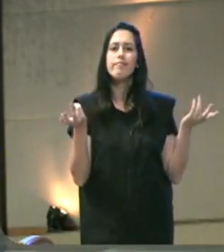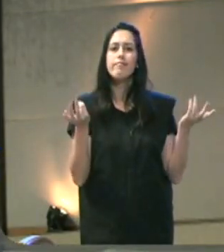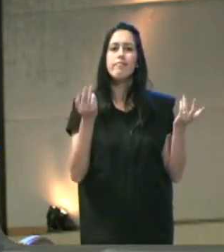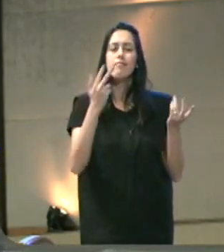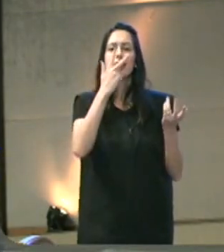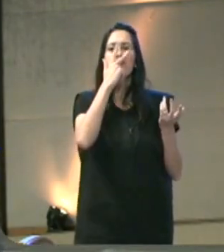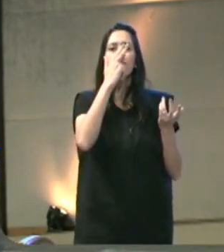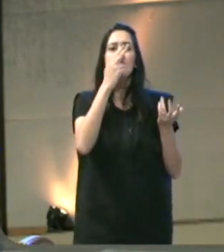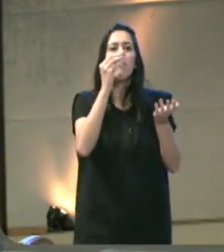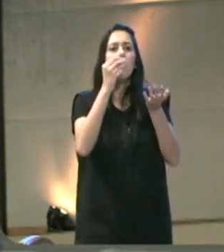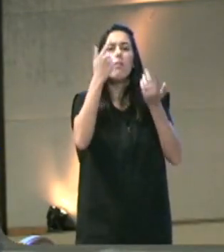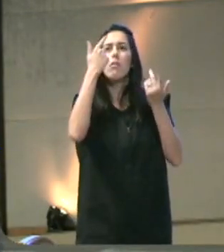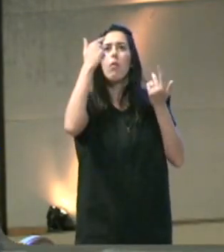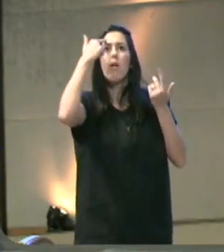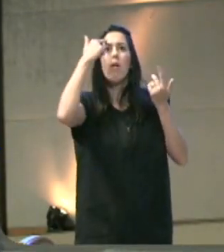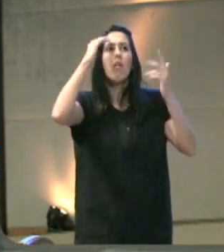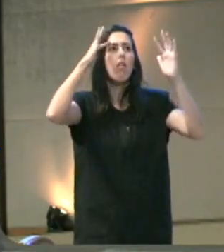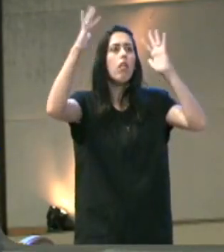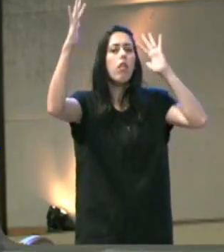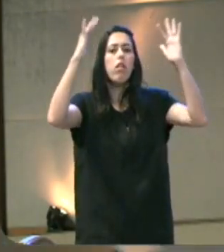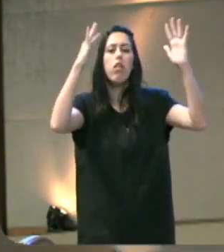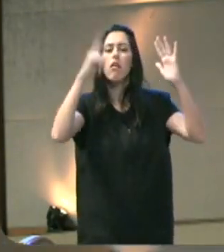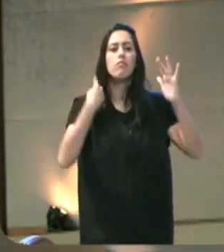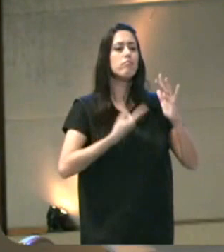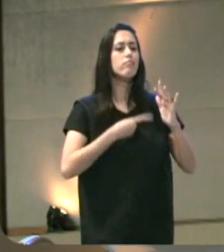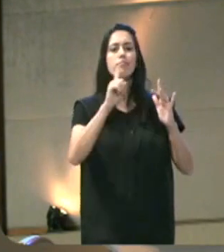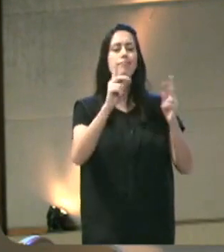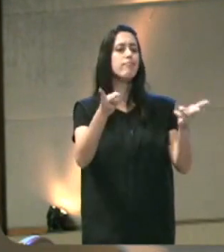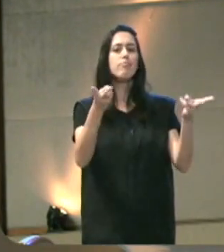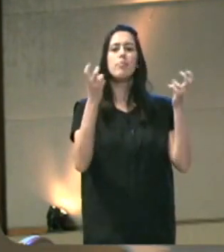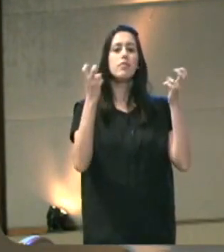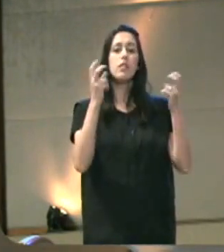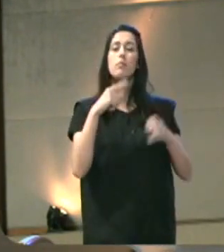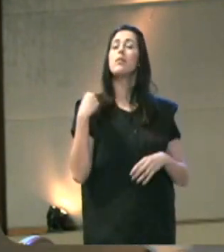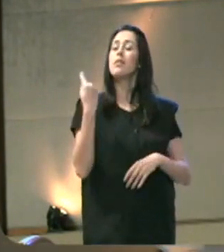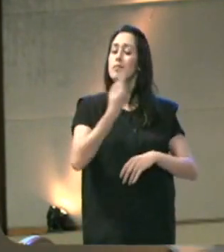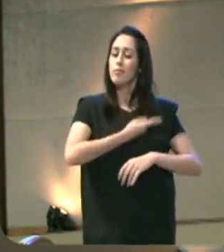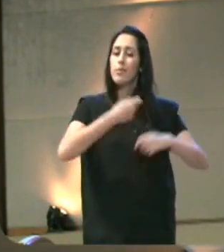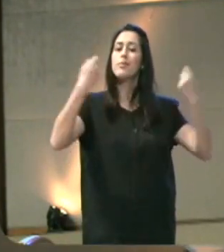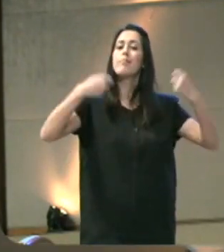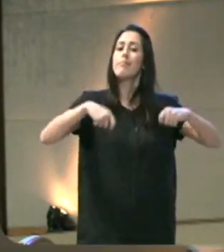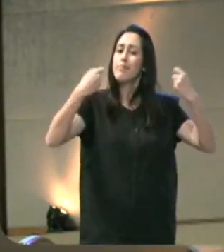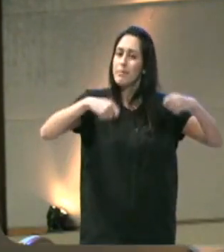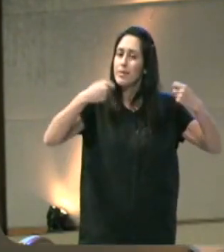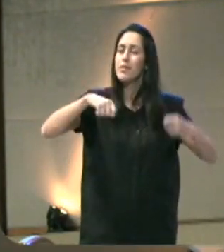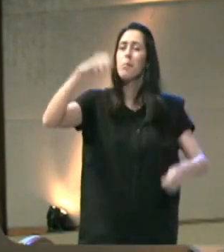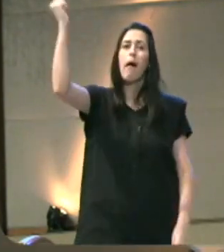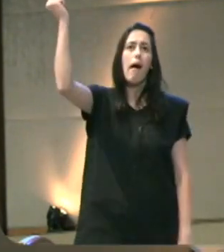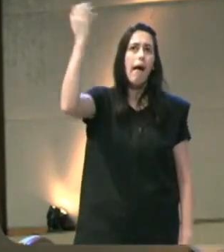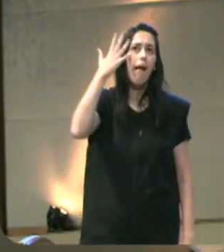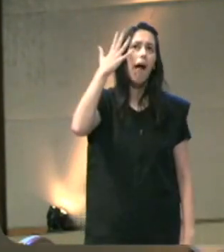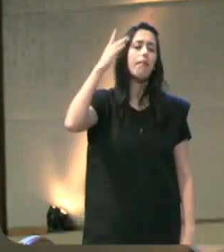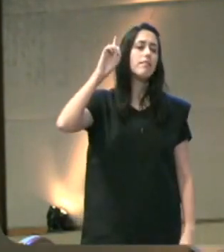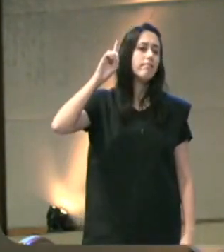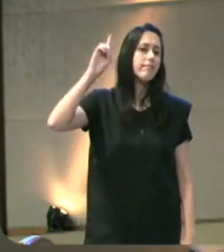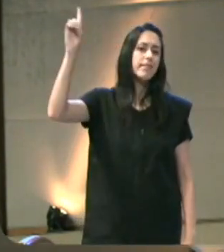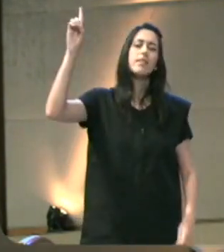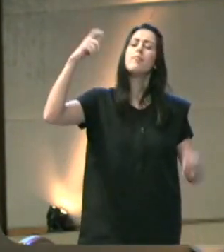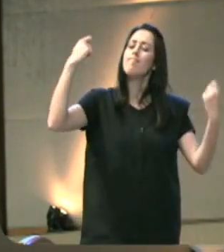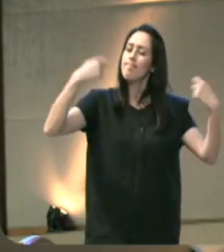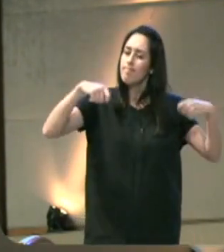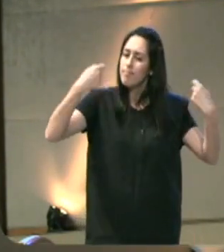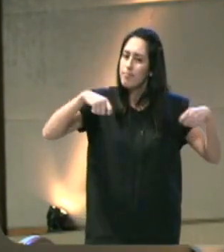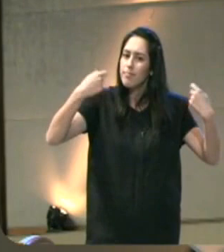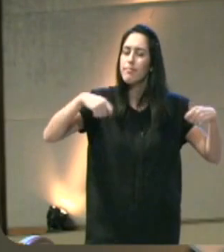na nossa capacidade de discernir. E sabe, nós precisamos da graça de Deus para que o caminho da